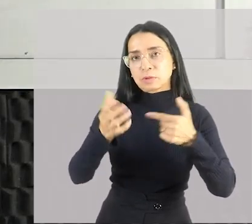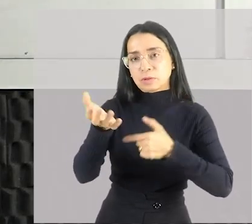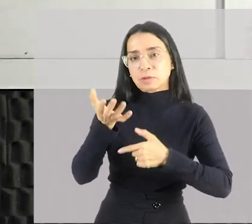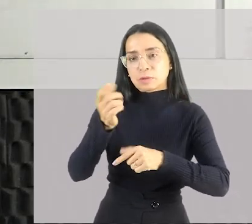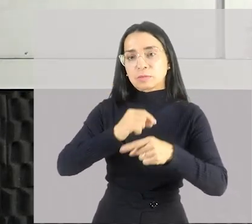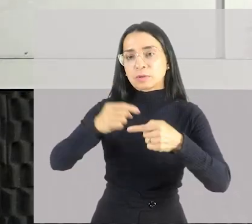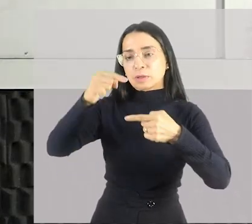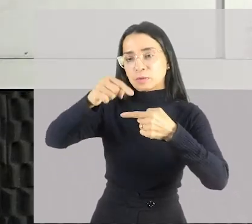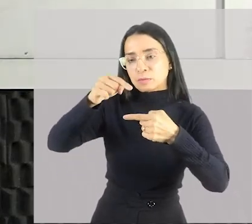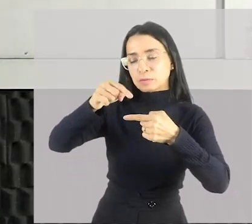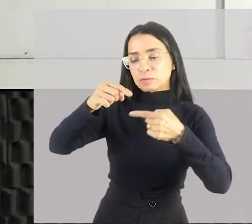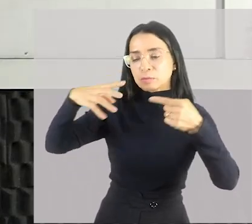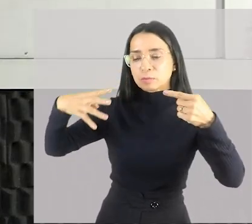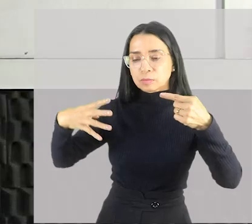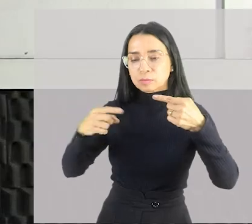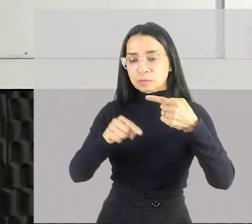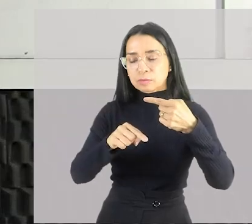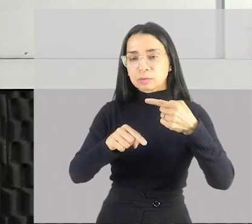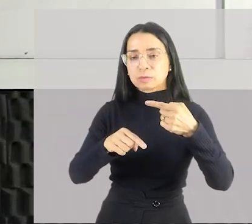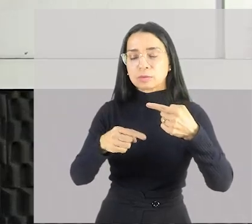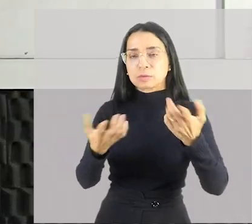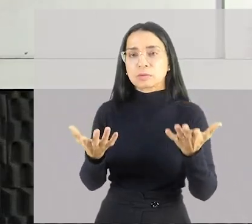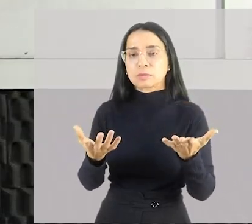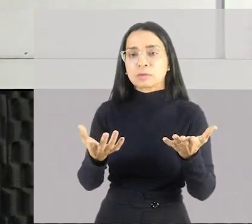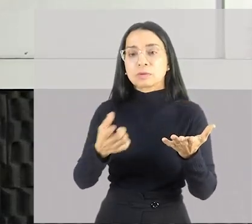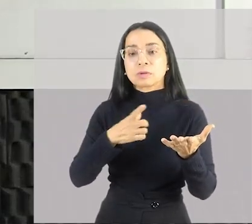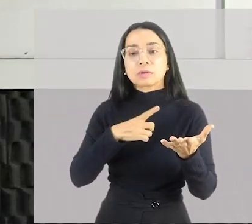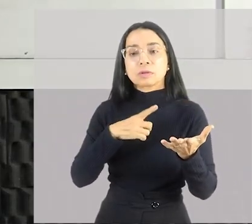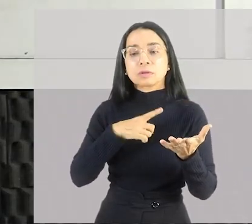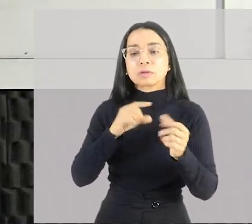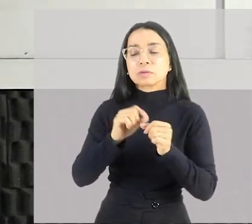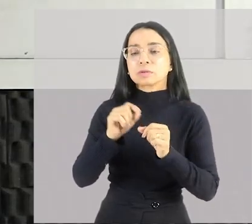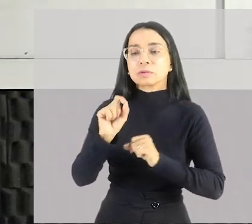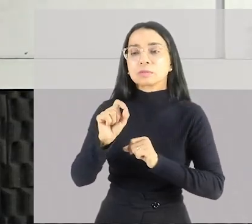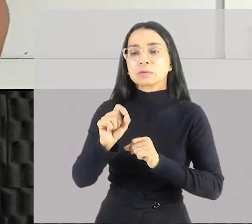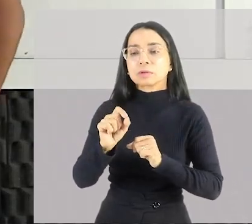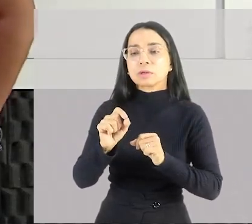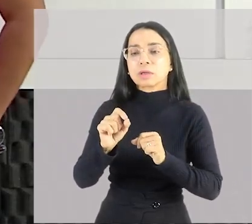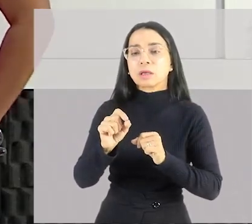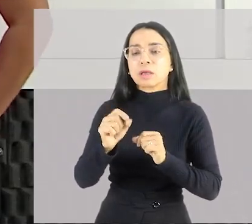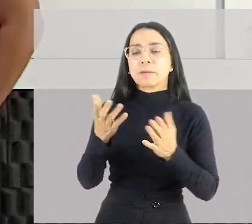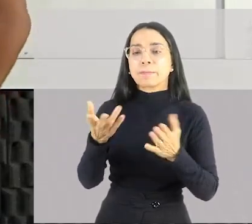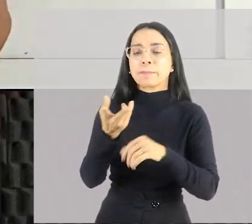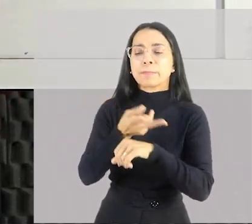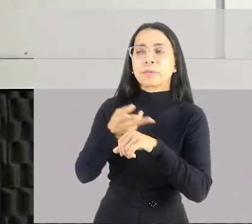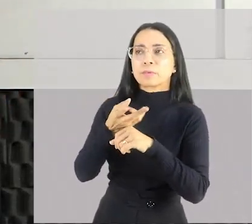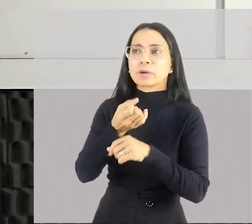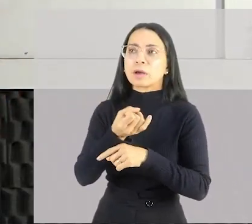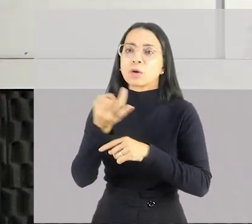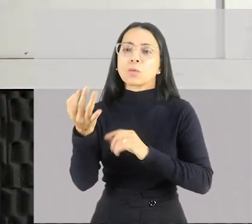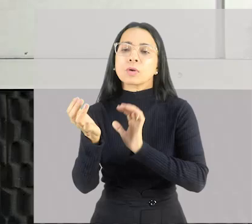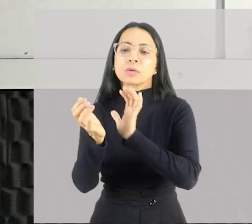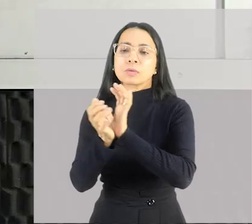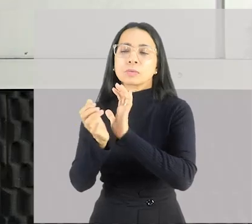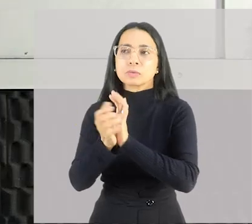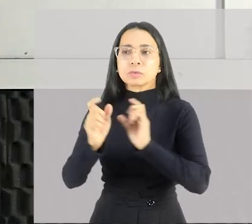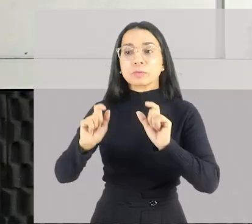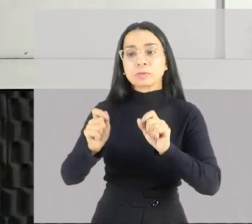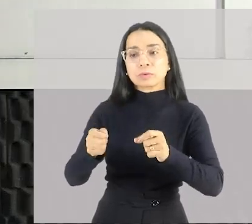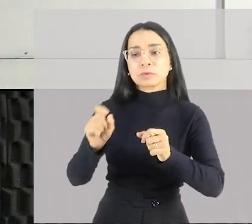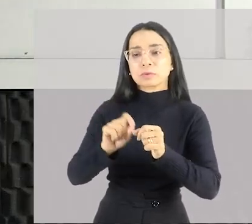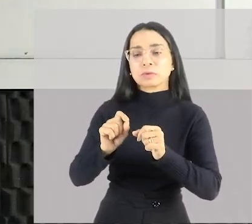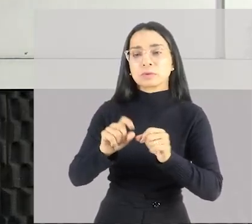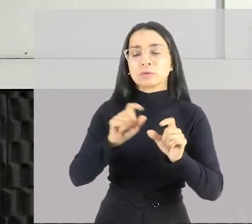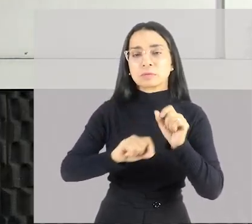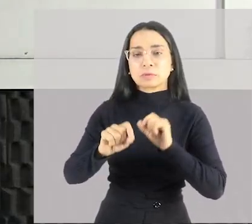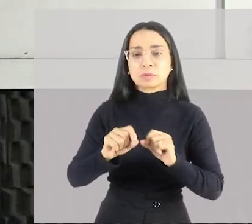quero sobre o que eu tenho primeiro o que a gente tem que fazer nós temos que ir atrás de Quantas comissões possíveis são feitas então